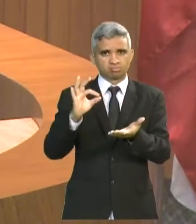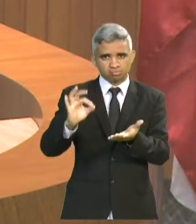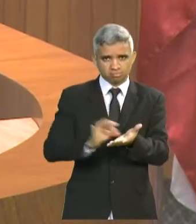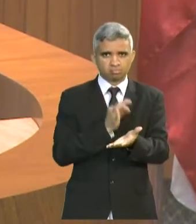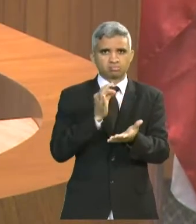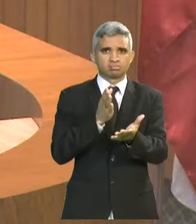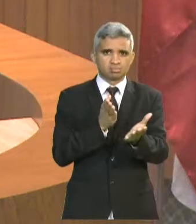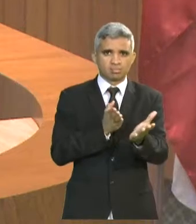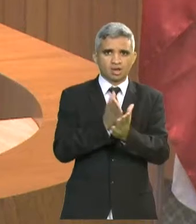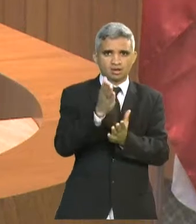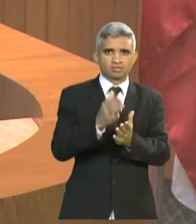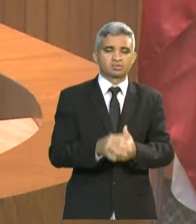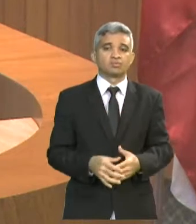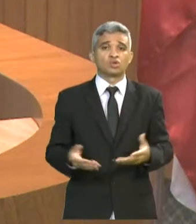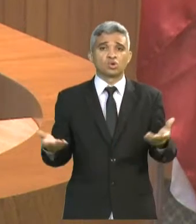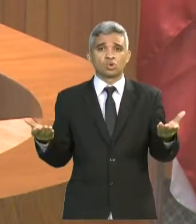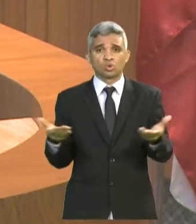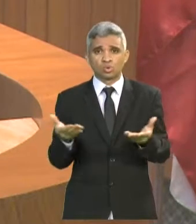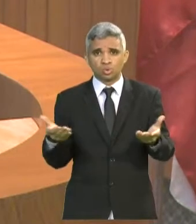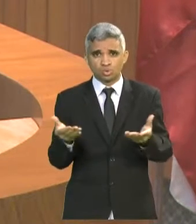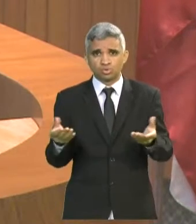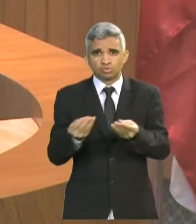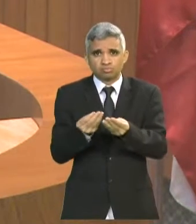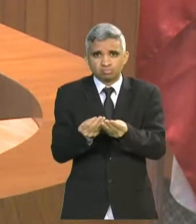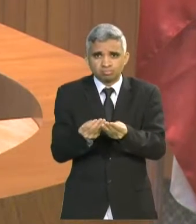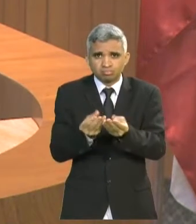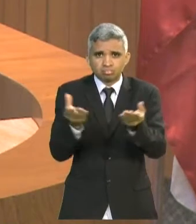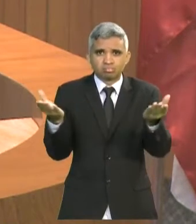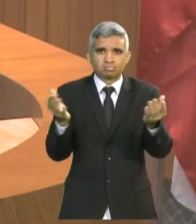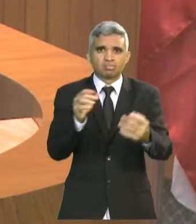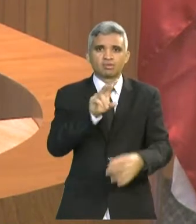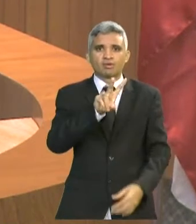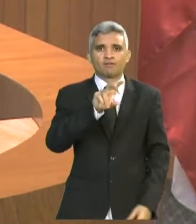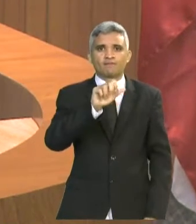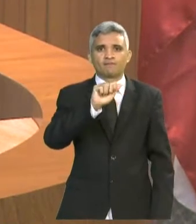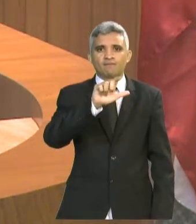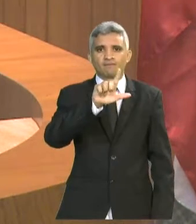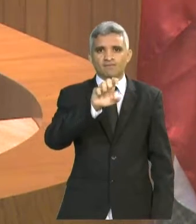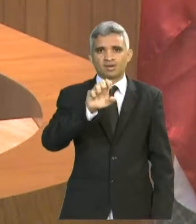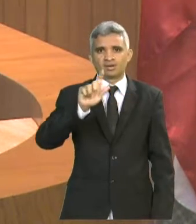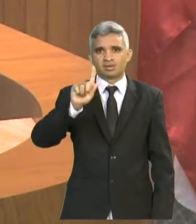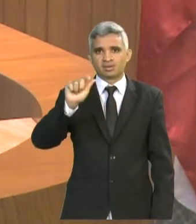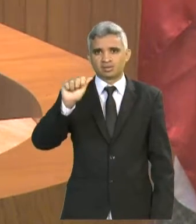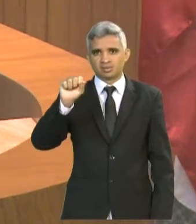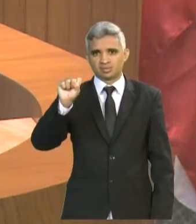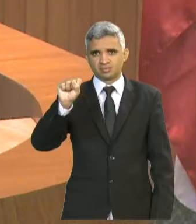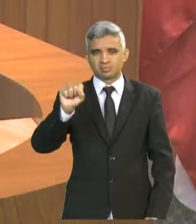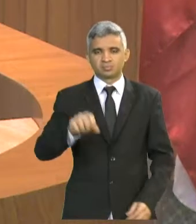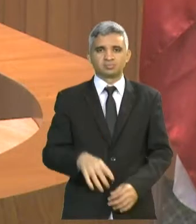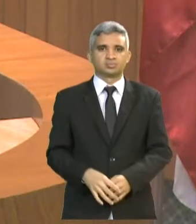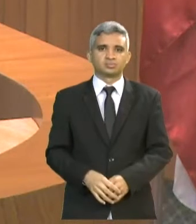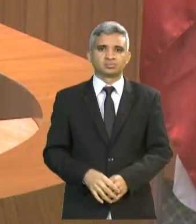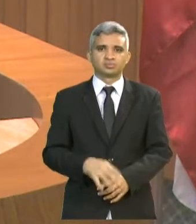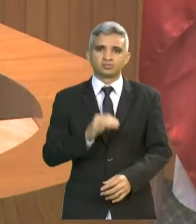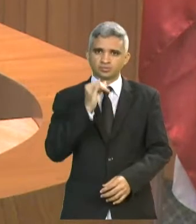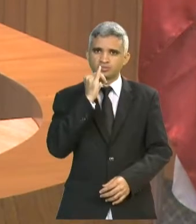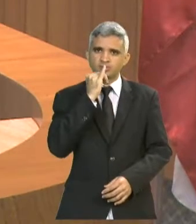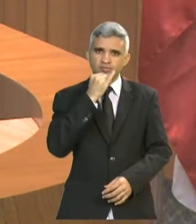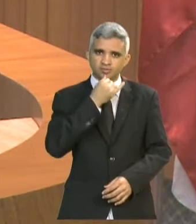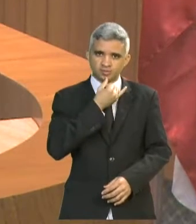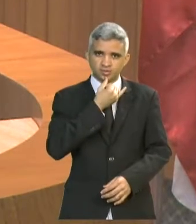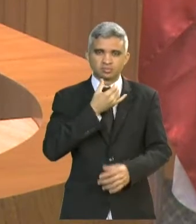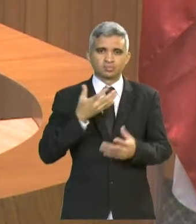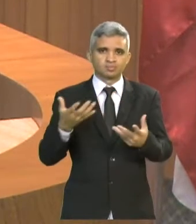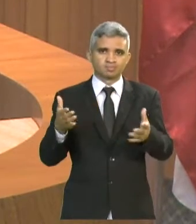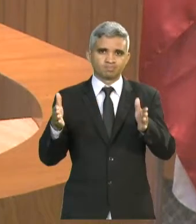Gás, que dá dignidade às famílias maranhenses, que infelizmente, nesse momento de pandemia, padecem